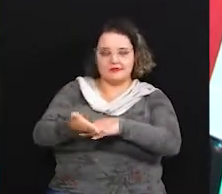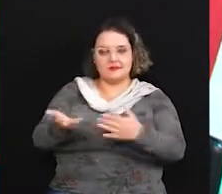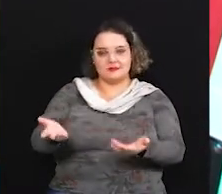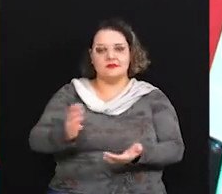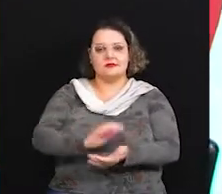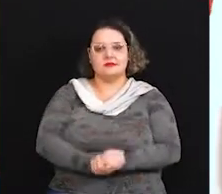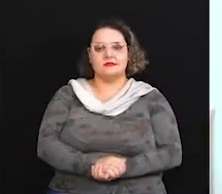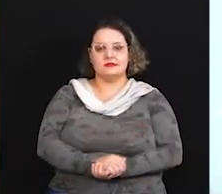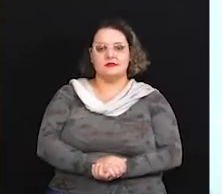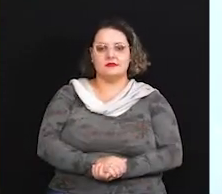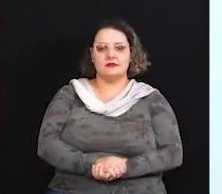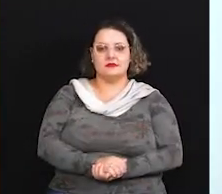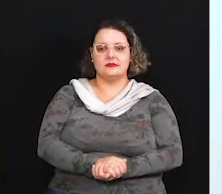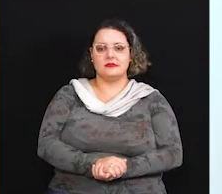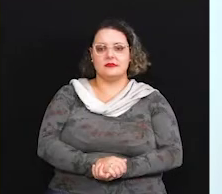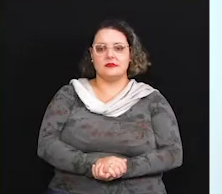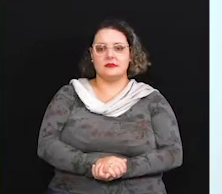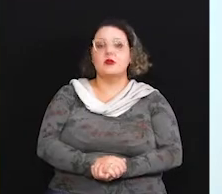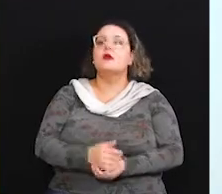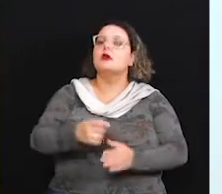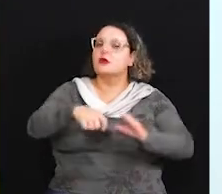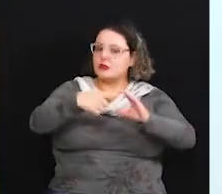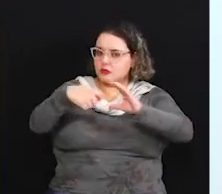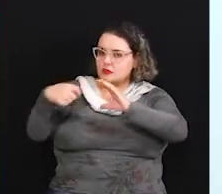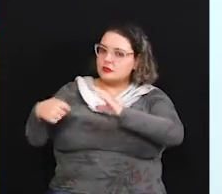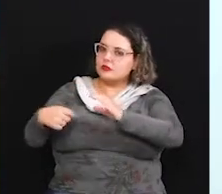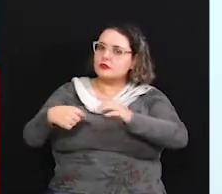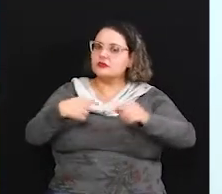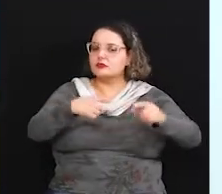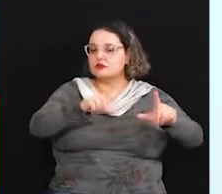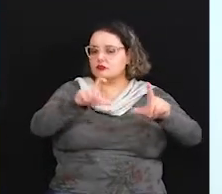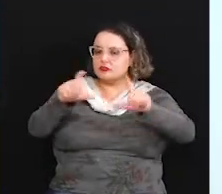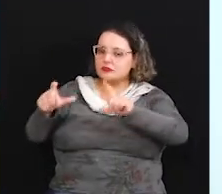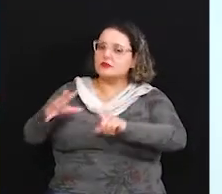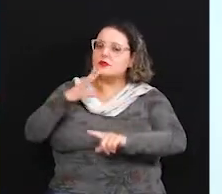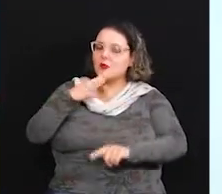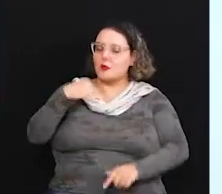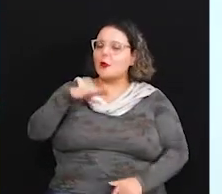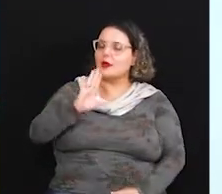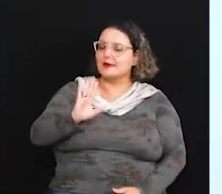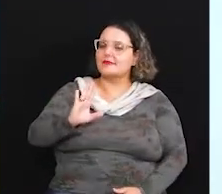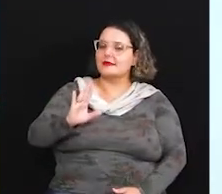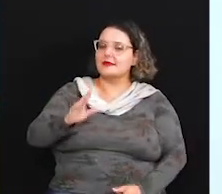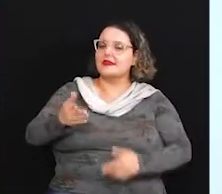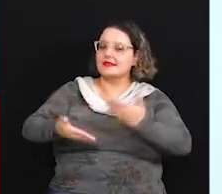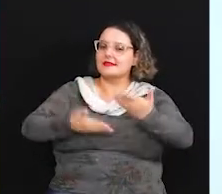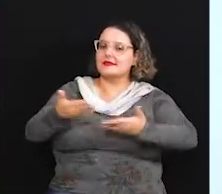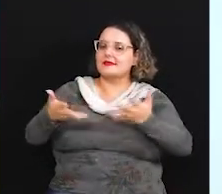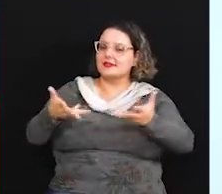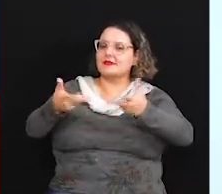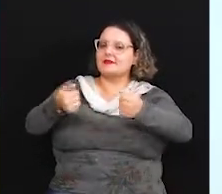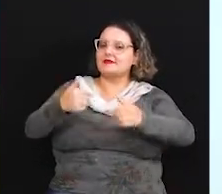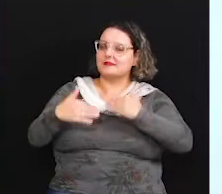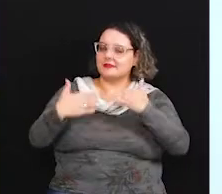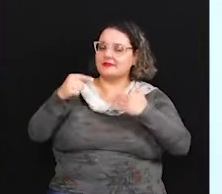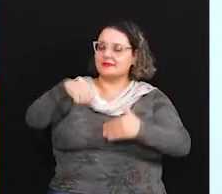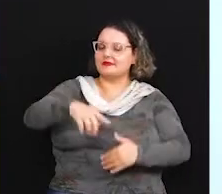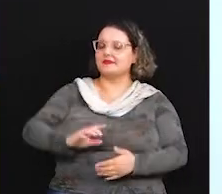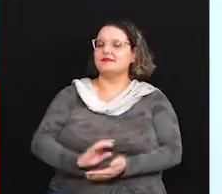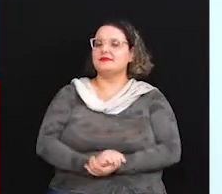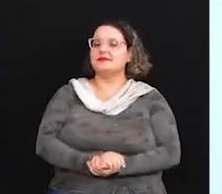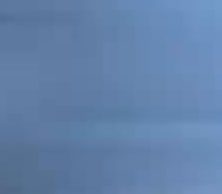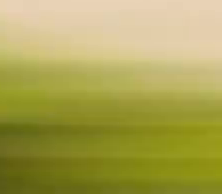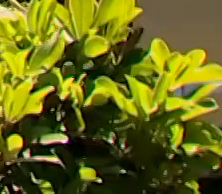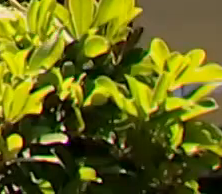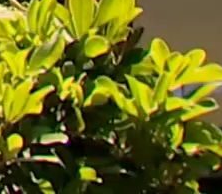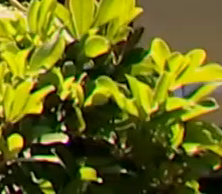participação. E a gente ainda vai ficar com algumas imagens aqui do local para vocês conhecerem um pouquinho mais desse serviço incrível que é desenvolvido